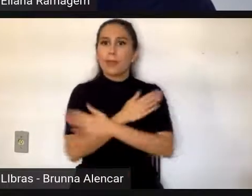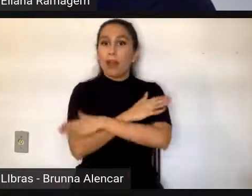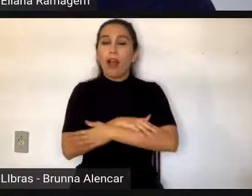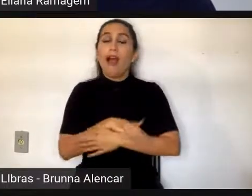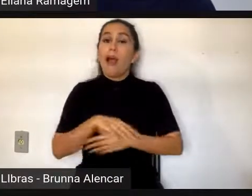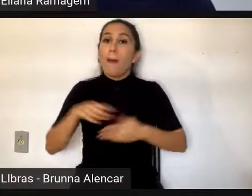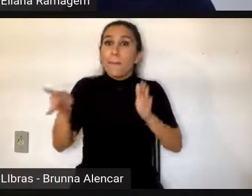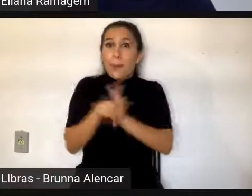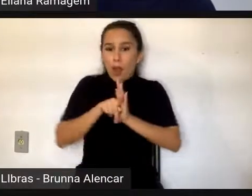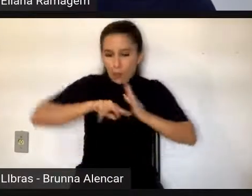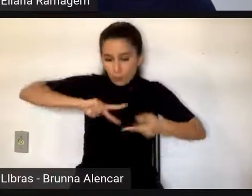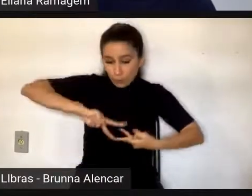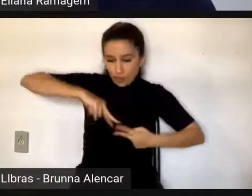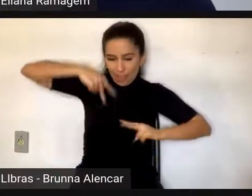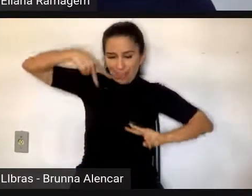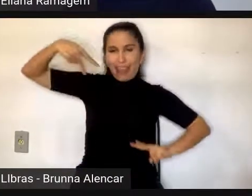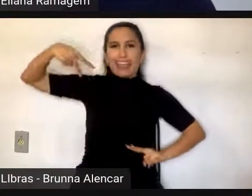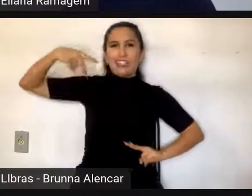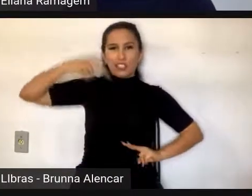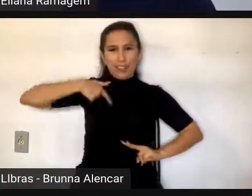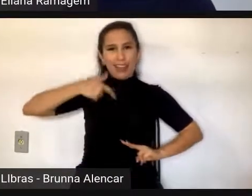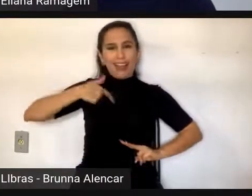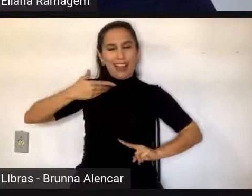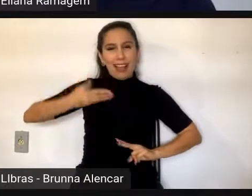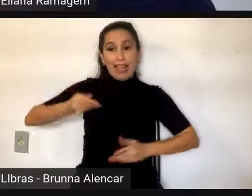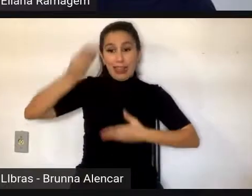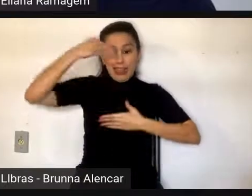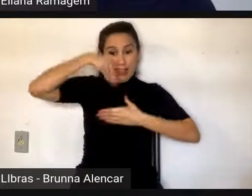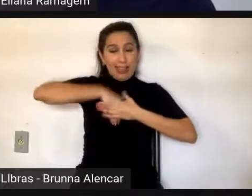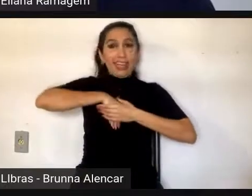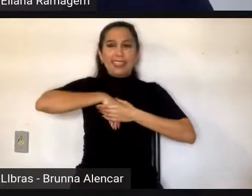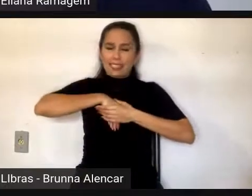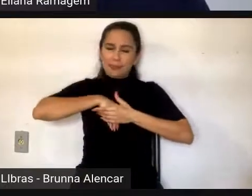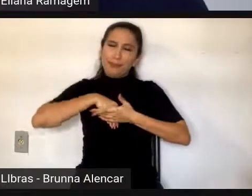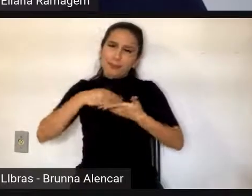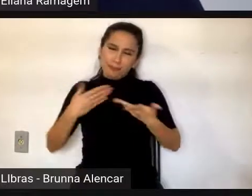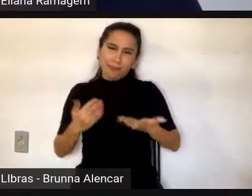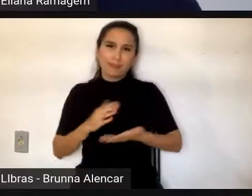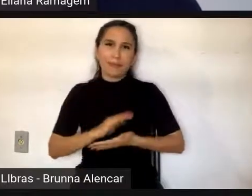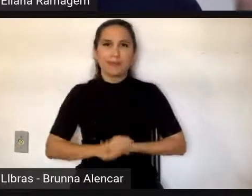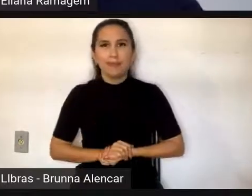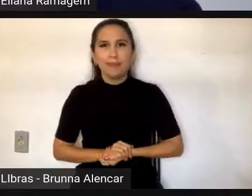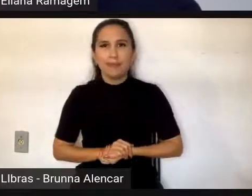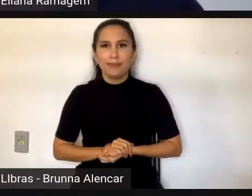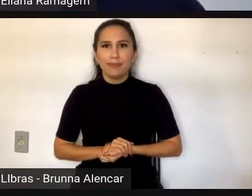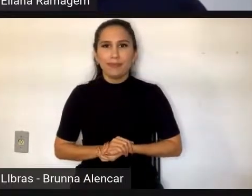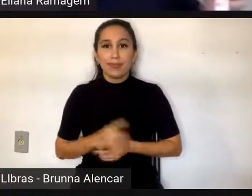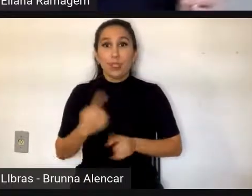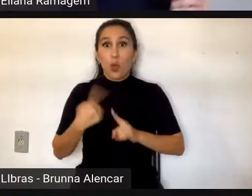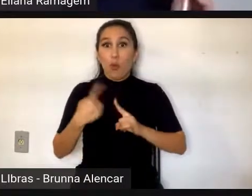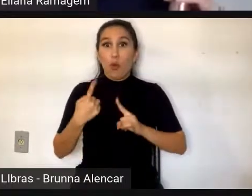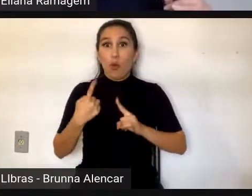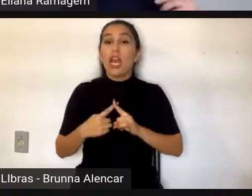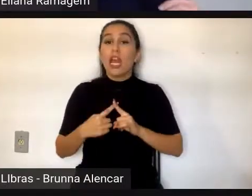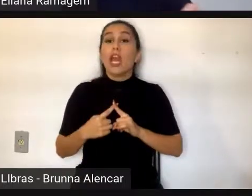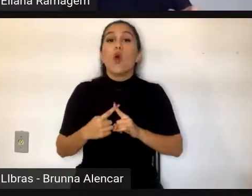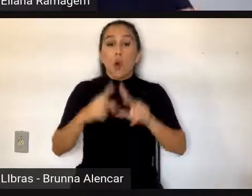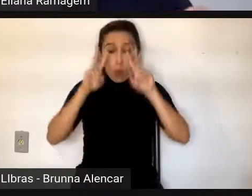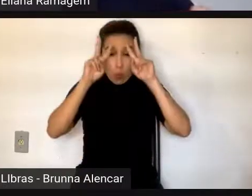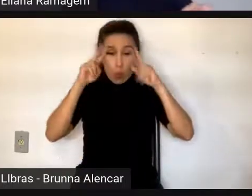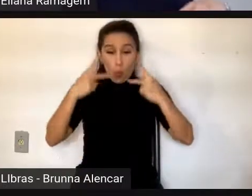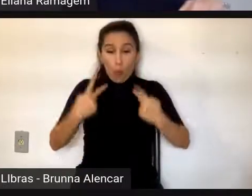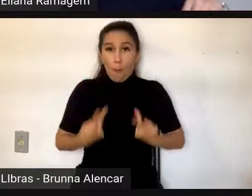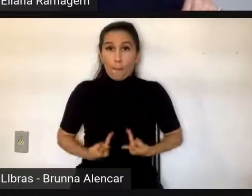genético. Isso é um componente que permitiu que a espécie chegasse até aqui. O